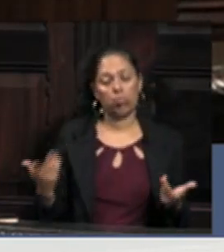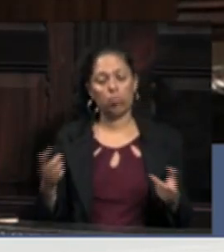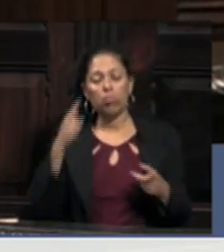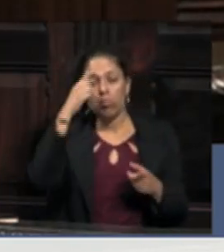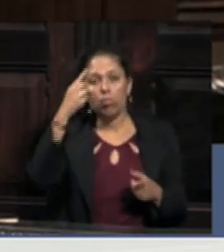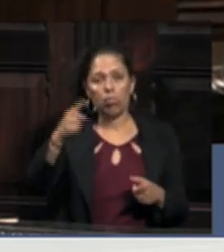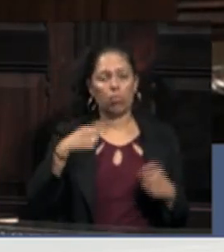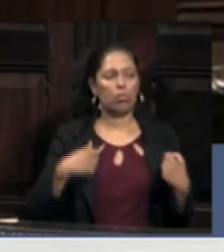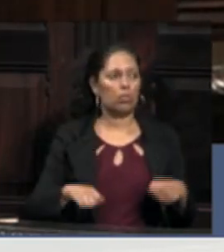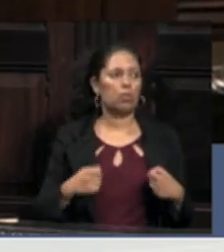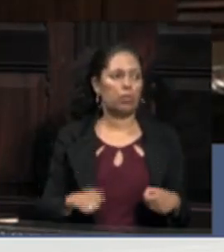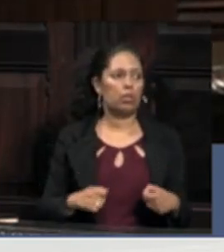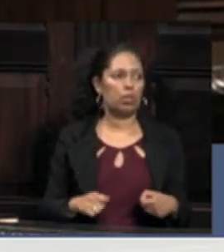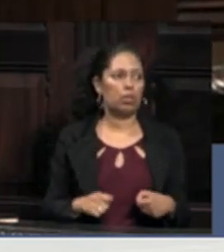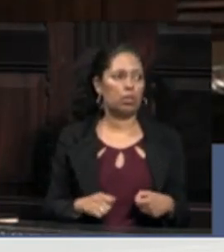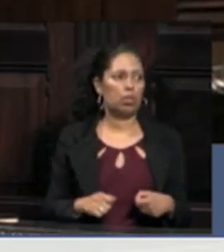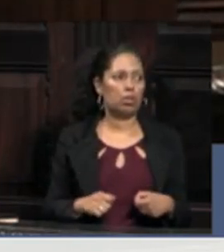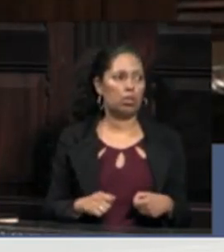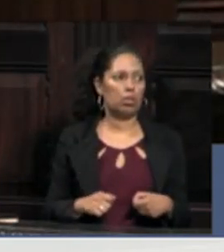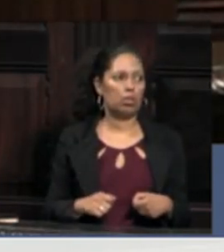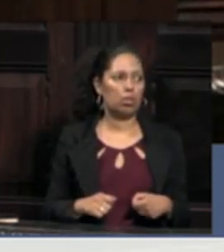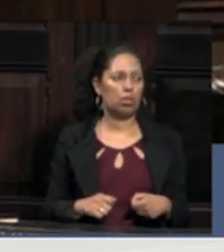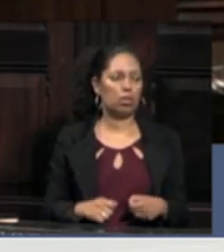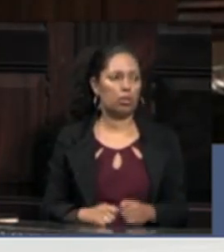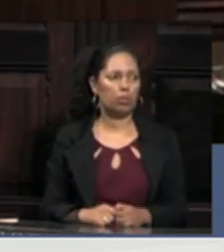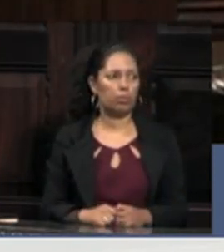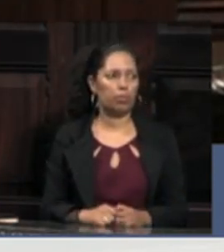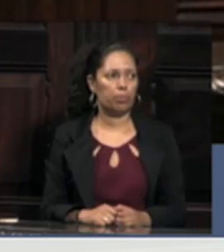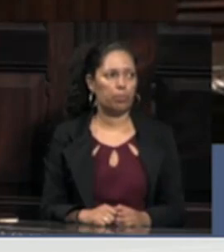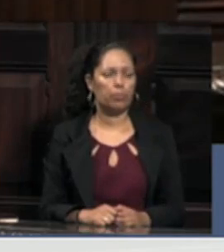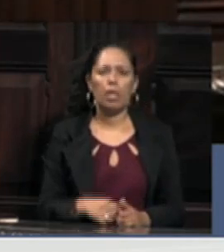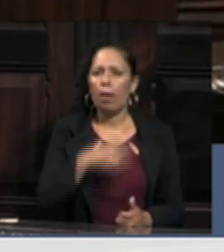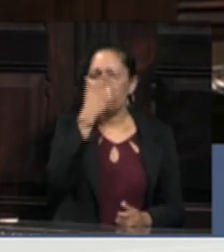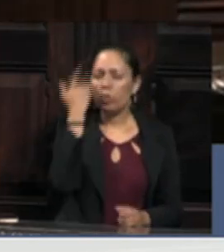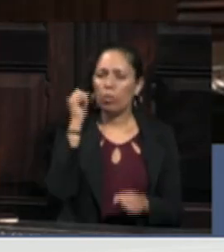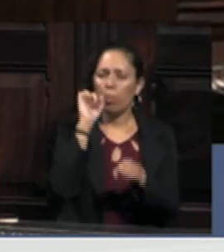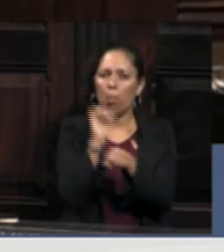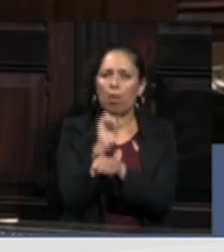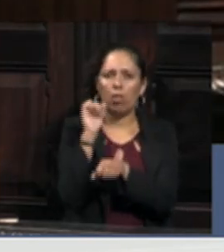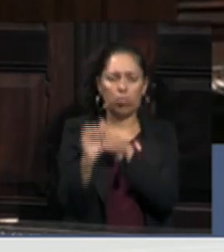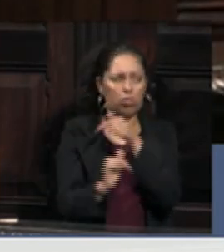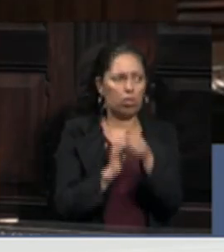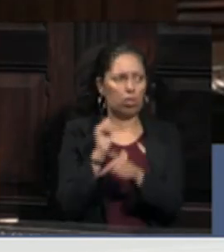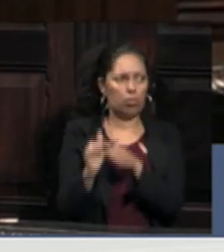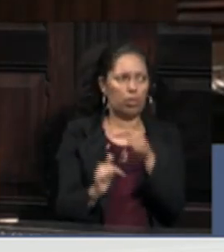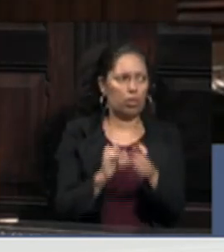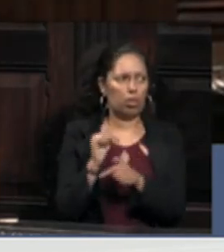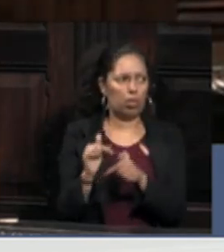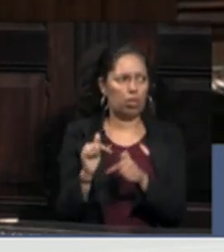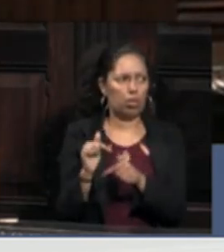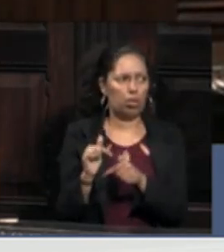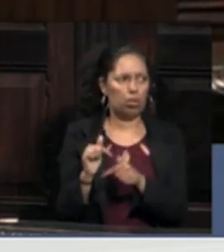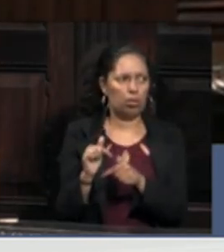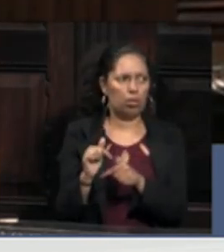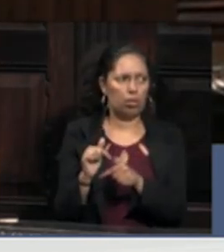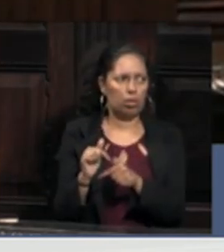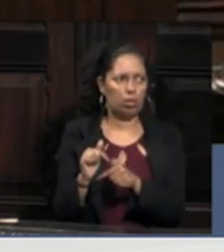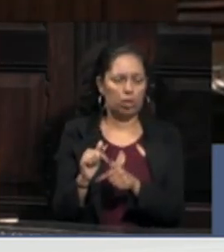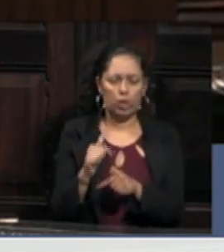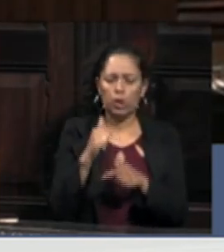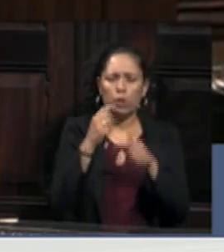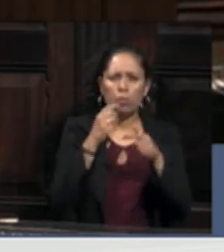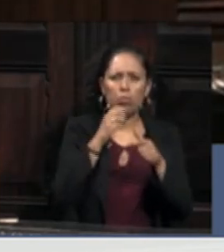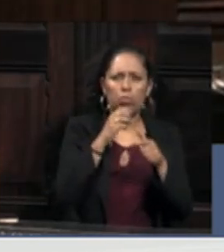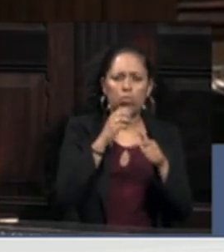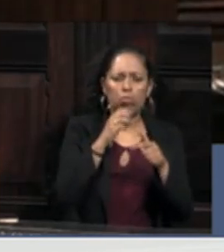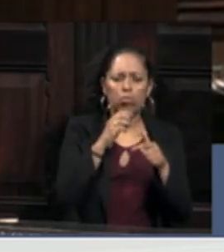pagas a quem está em efetivo exercício. Como quem se aposenta não está mais em efetivo exercício, em muitos planos de cargos